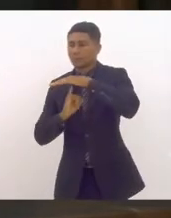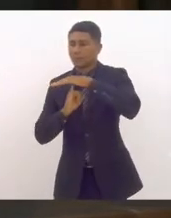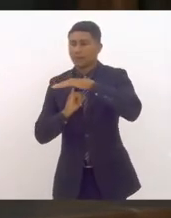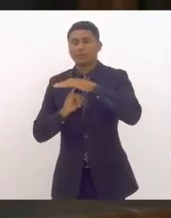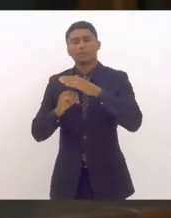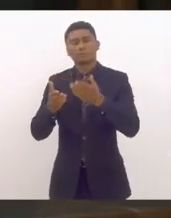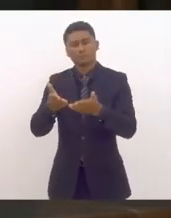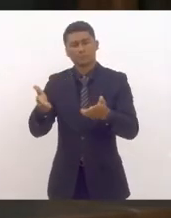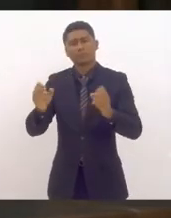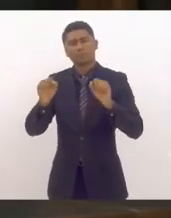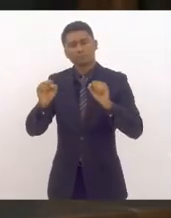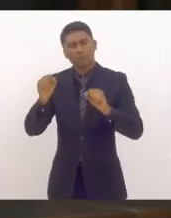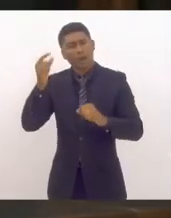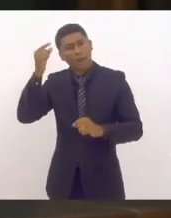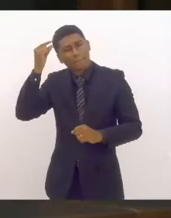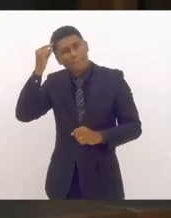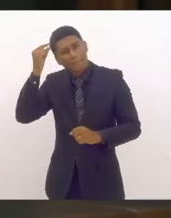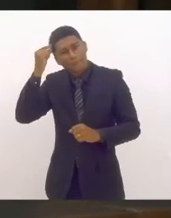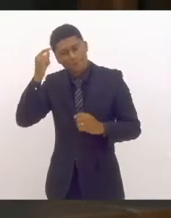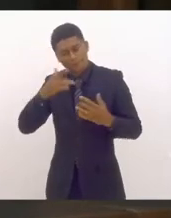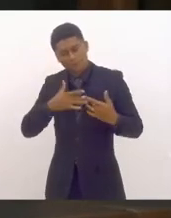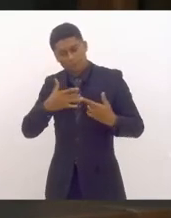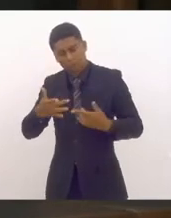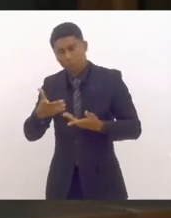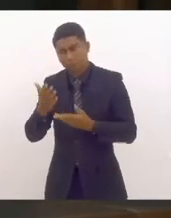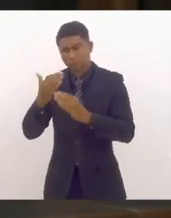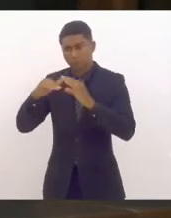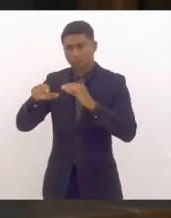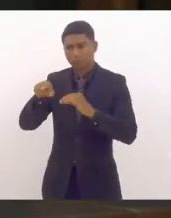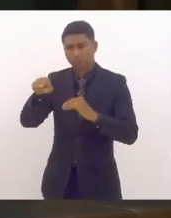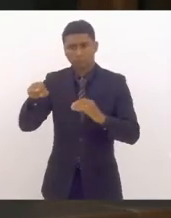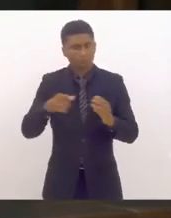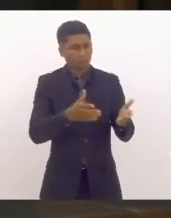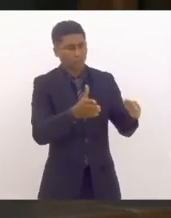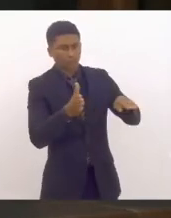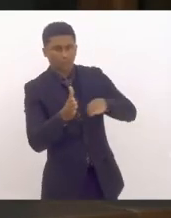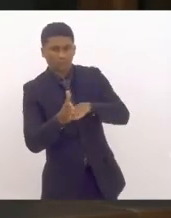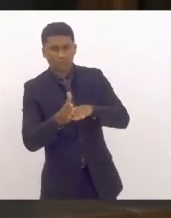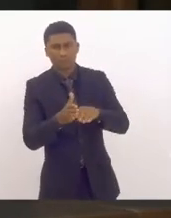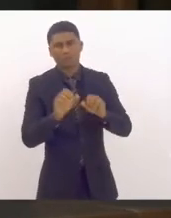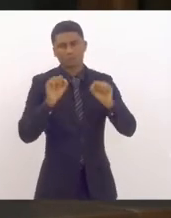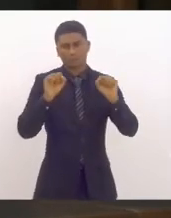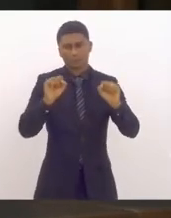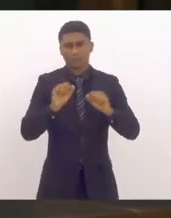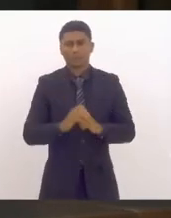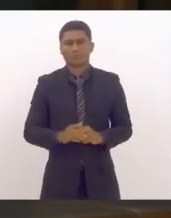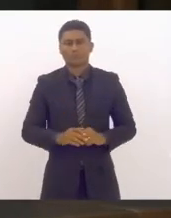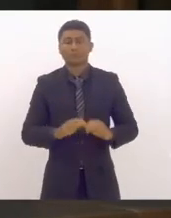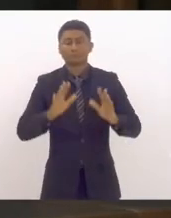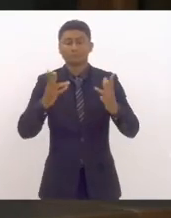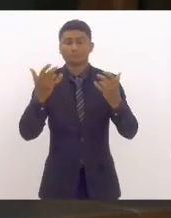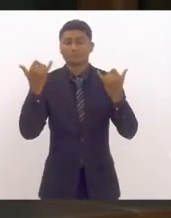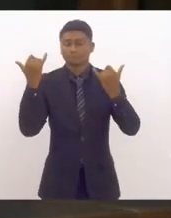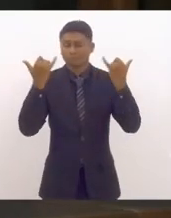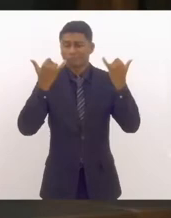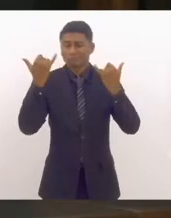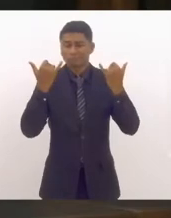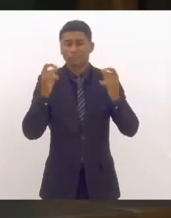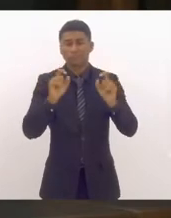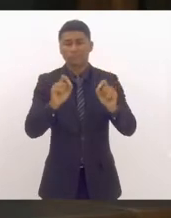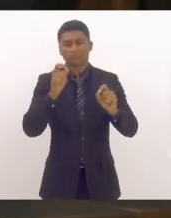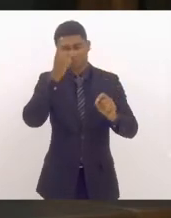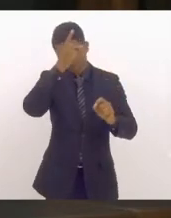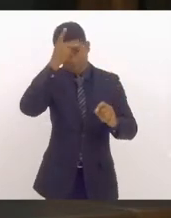cabelo humano em doação. No entanto, é essencial que, além dos dados das pessoas